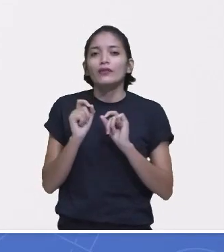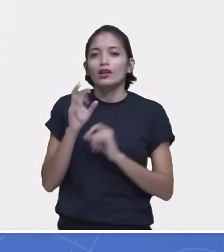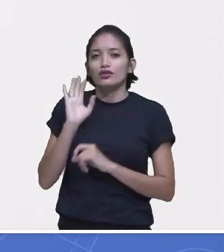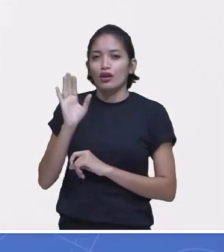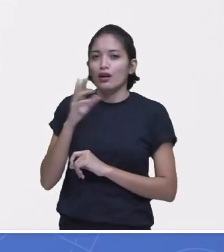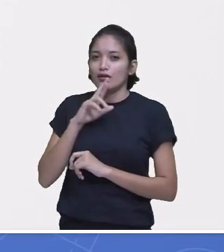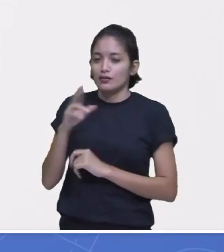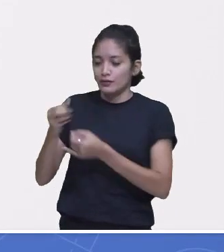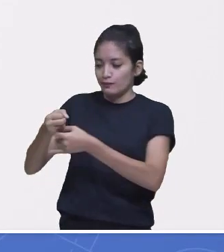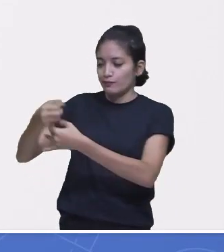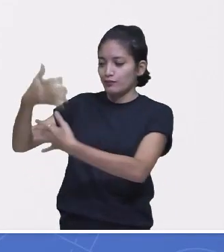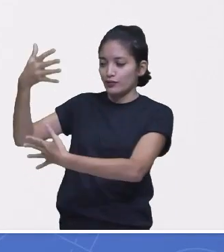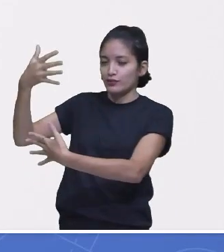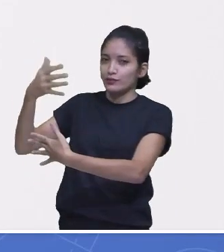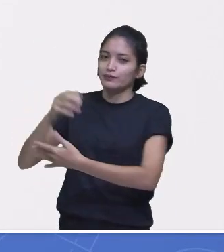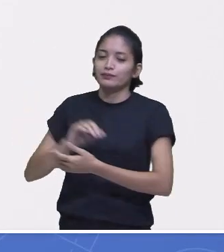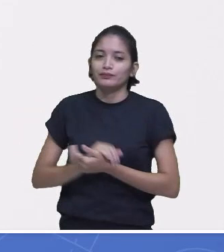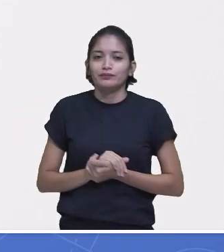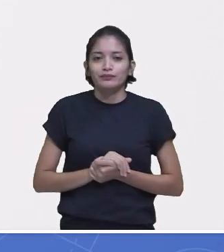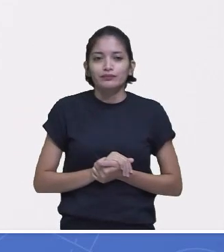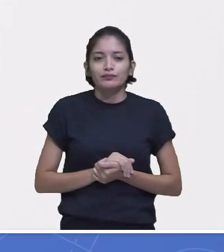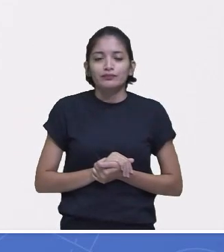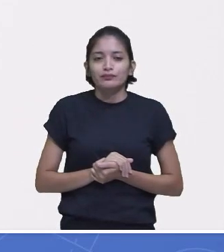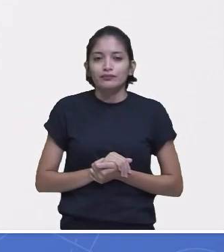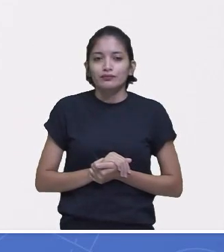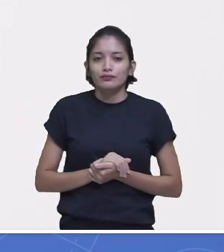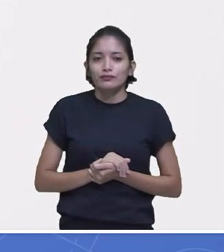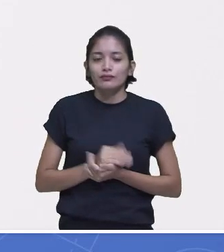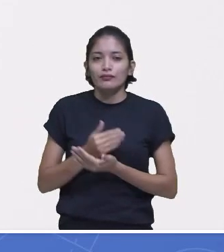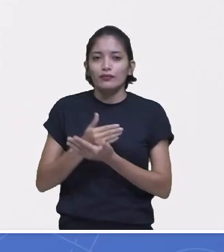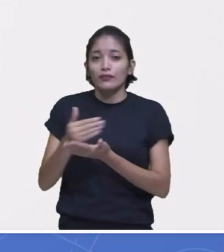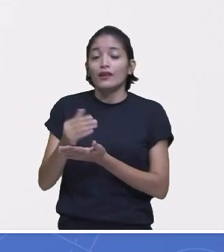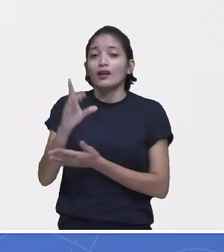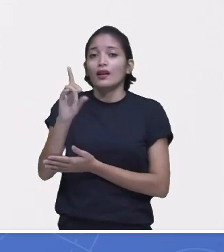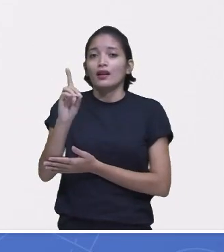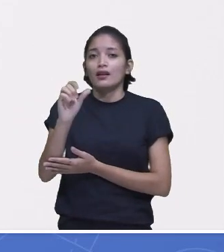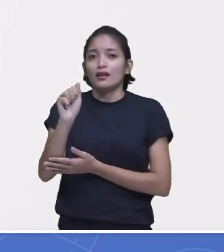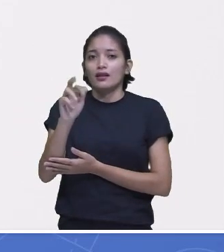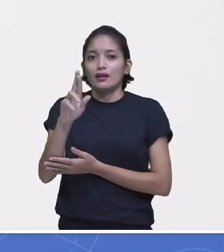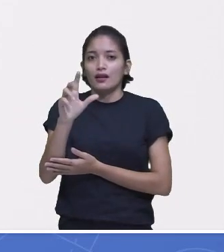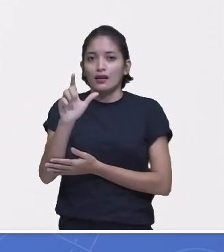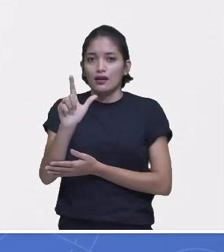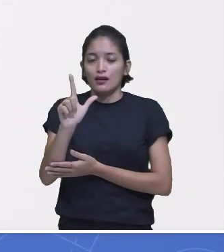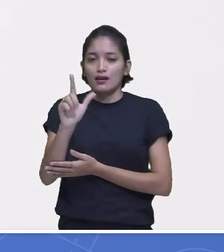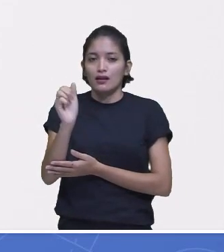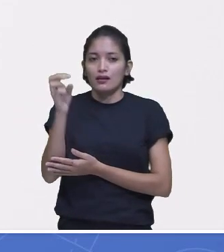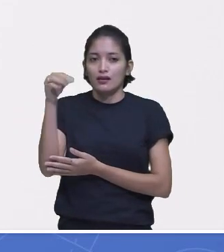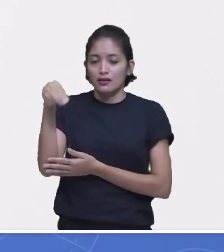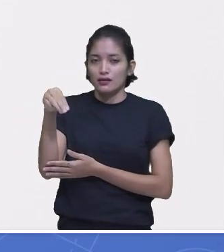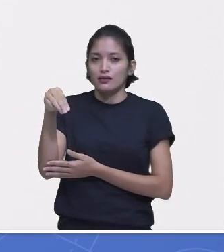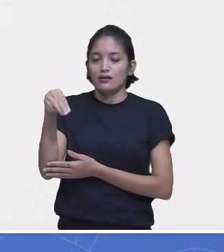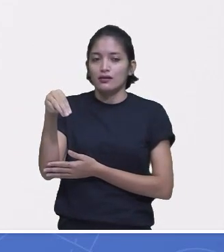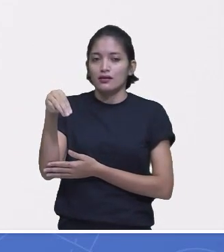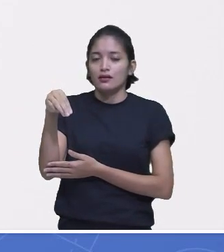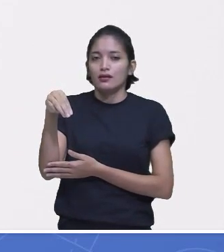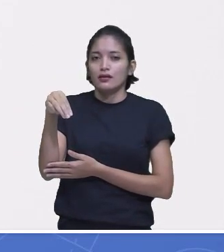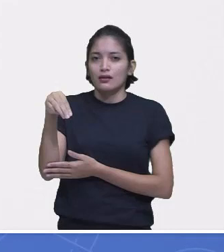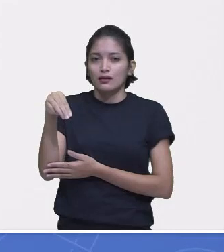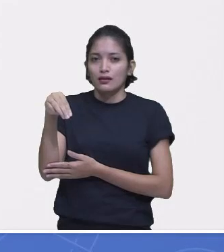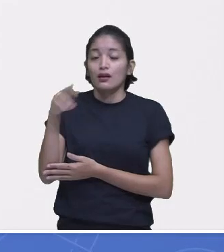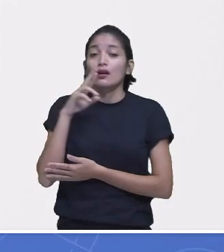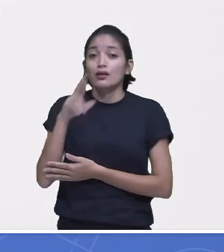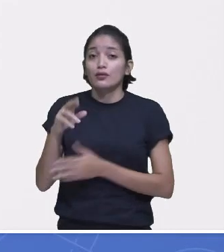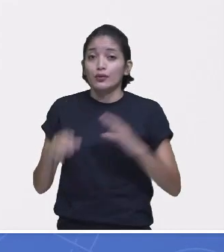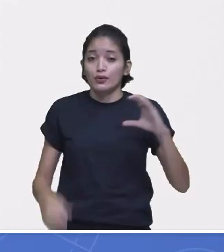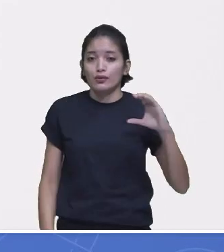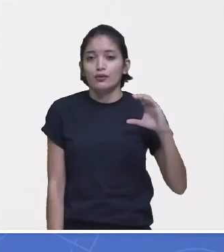respondendo aí no chat, tá bom? Começando com o Darlan. Cadê? Passou ali. Darlan, que respondeu a